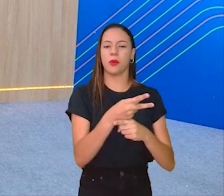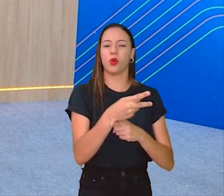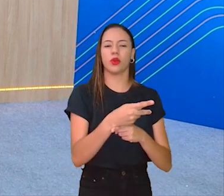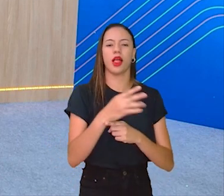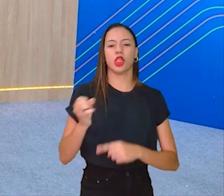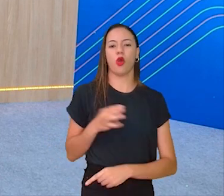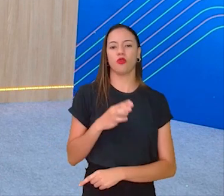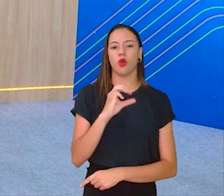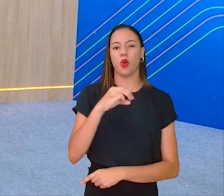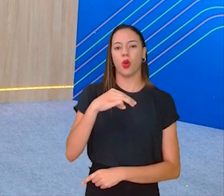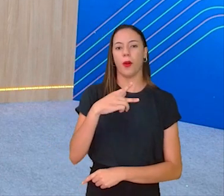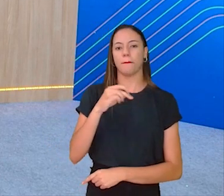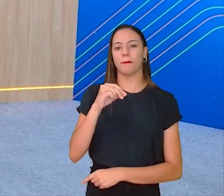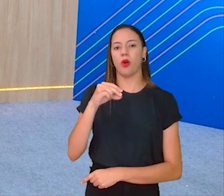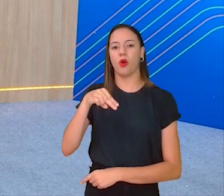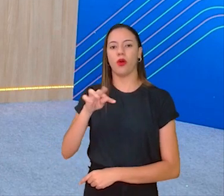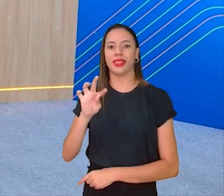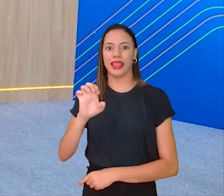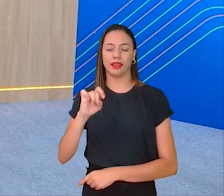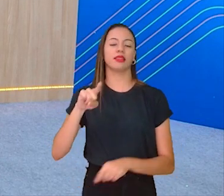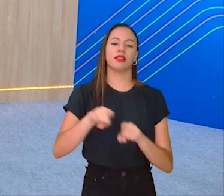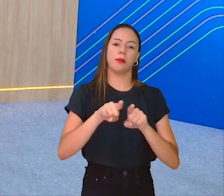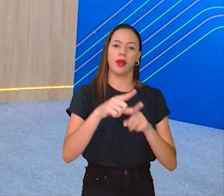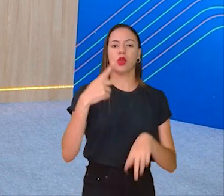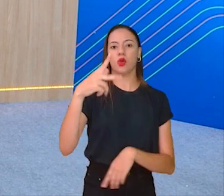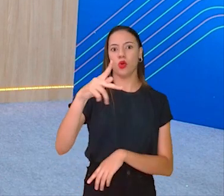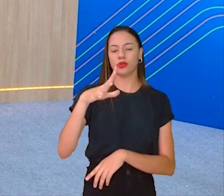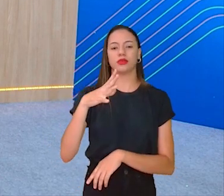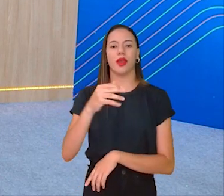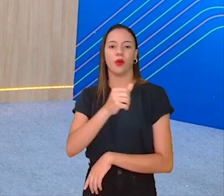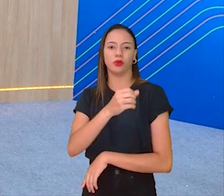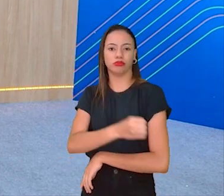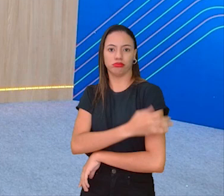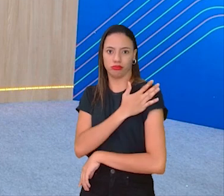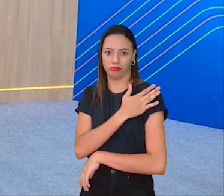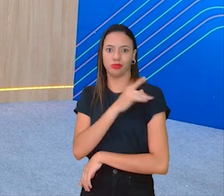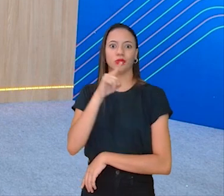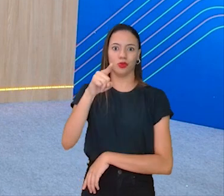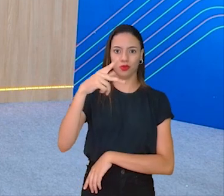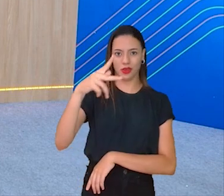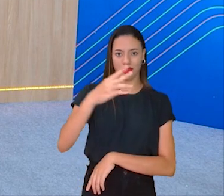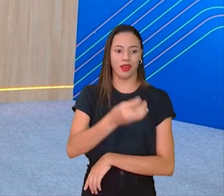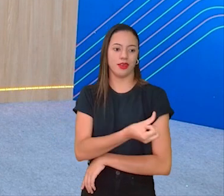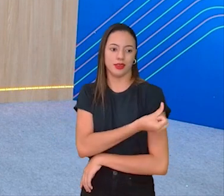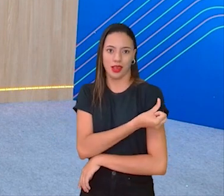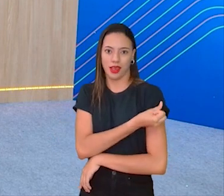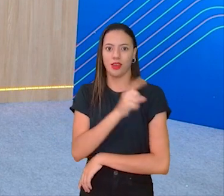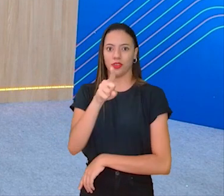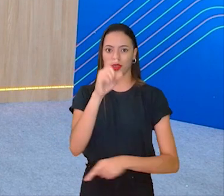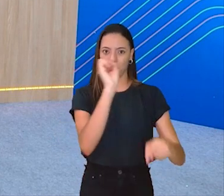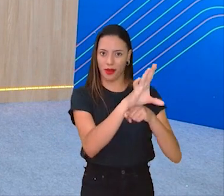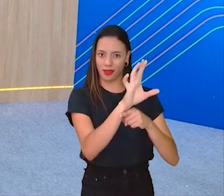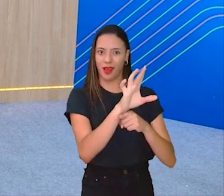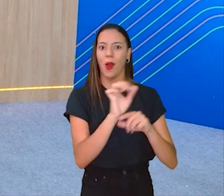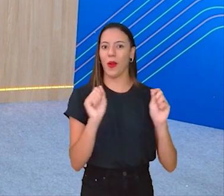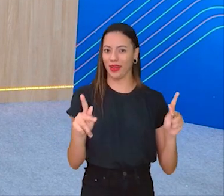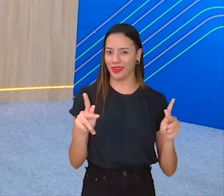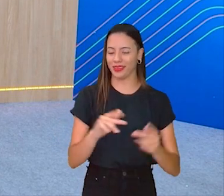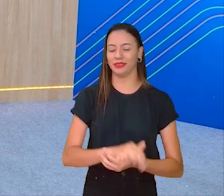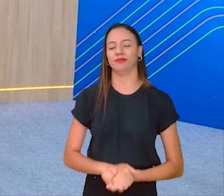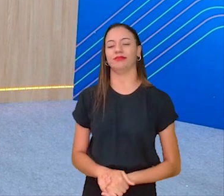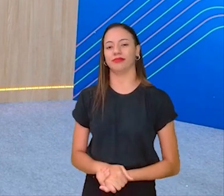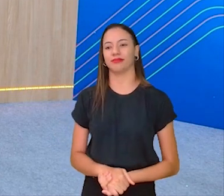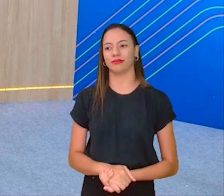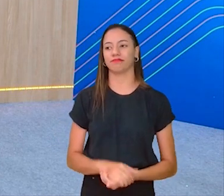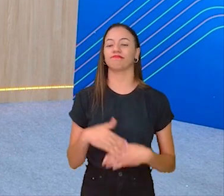de vida e o ano, seu ano aí, no caso, 6º ano, e faz o upload lá, manda pra gente. Belezinha? Então, minha gente,